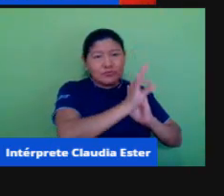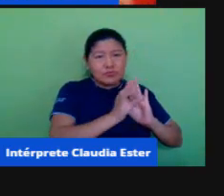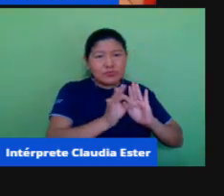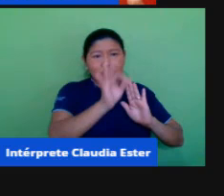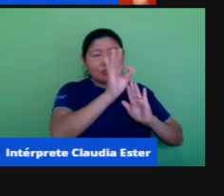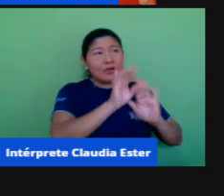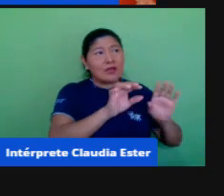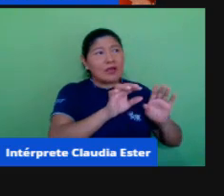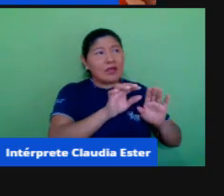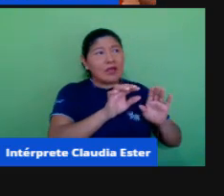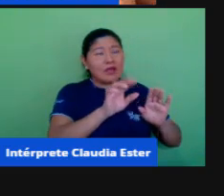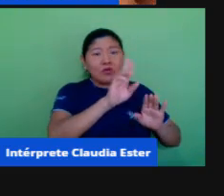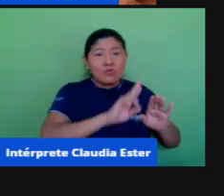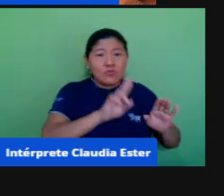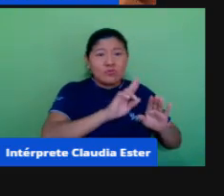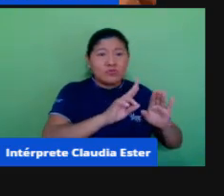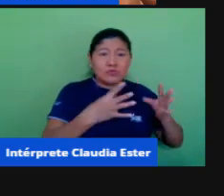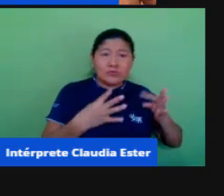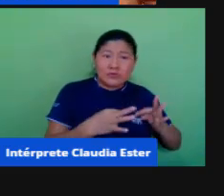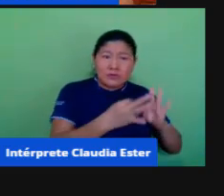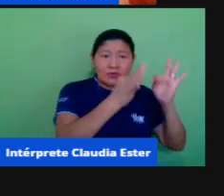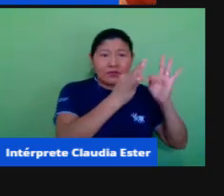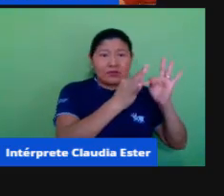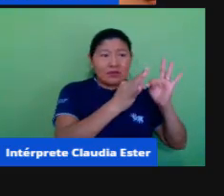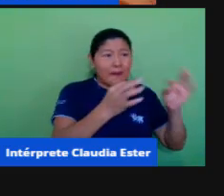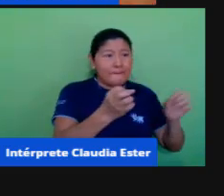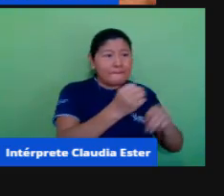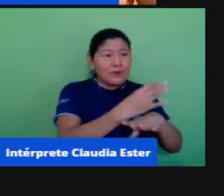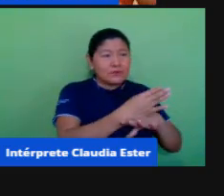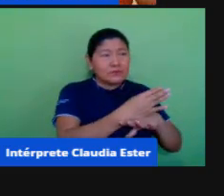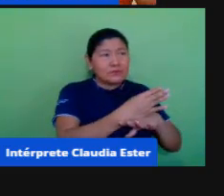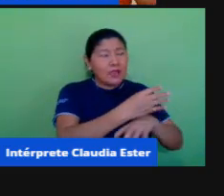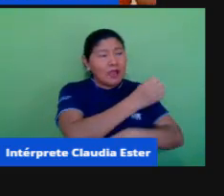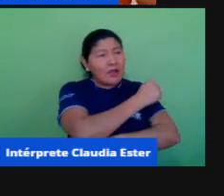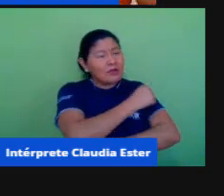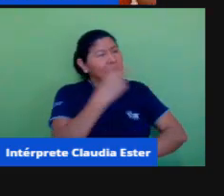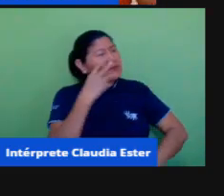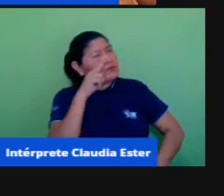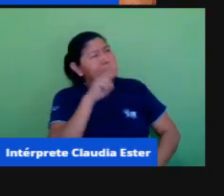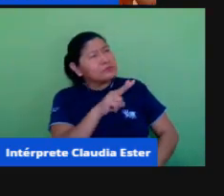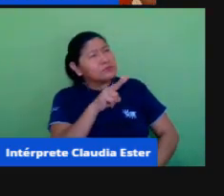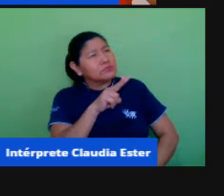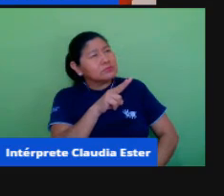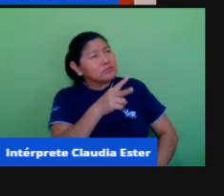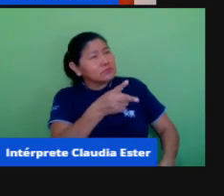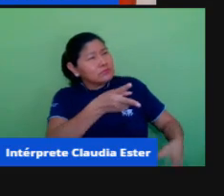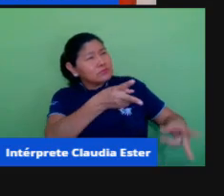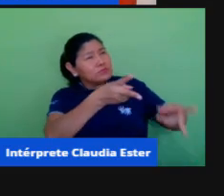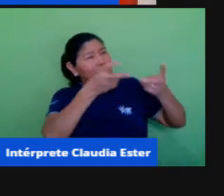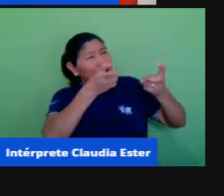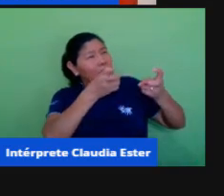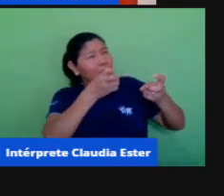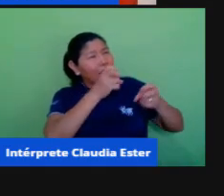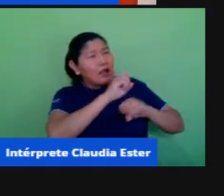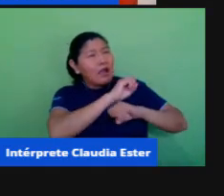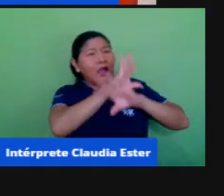você não está disponível. E isso faz com que o aluno tenha um entendimento melhor do